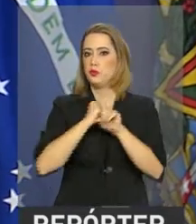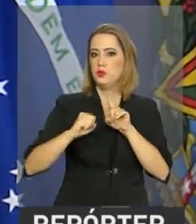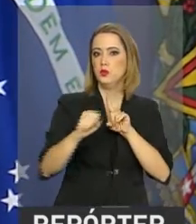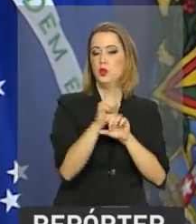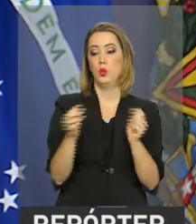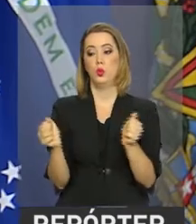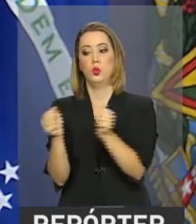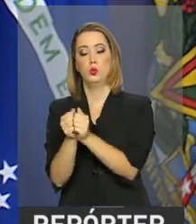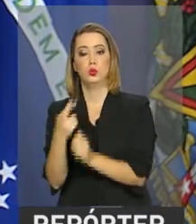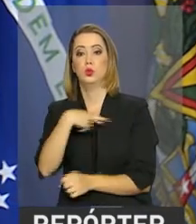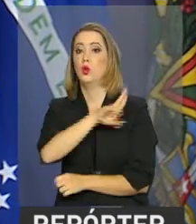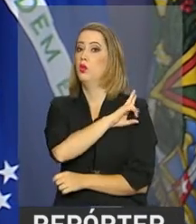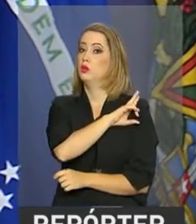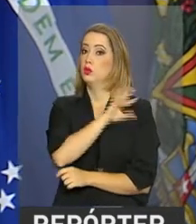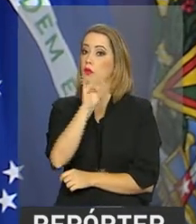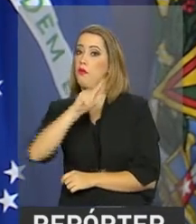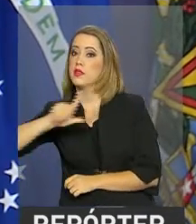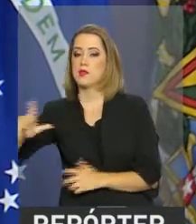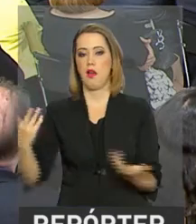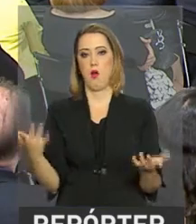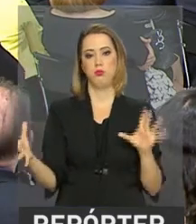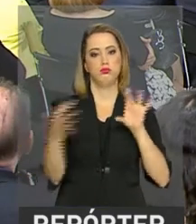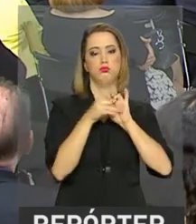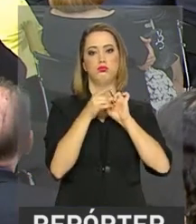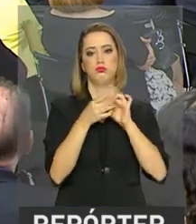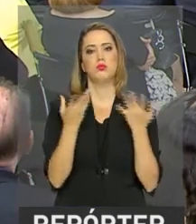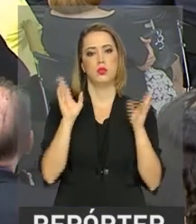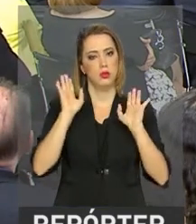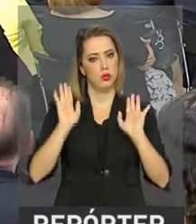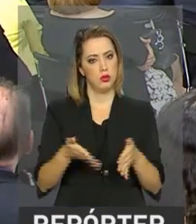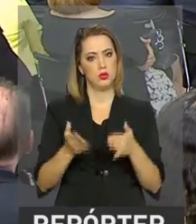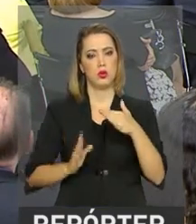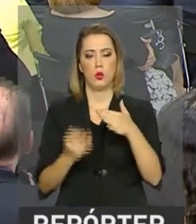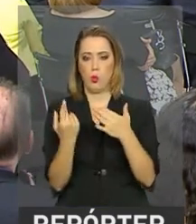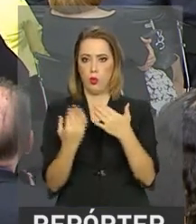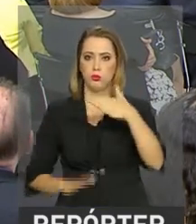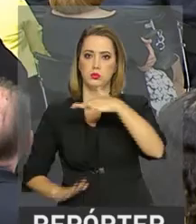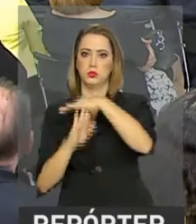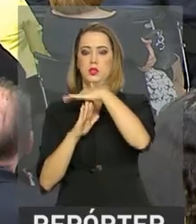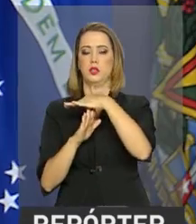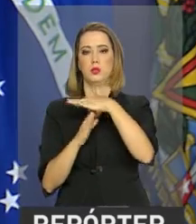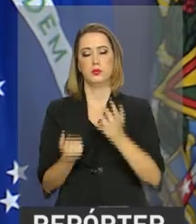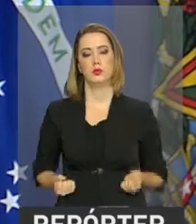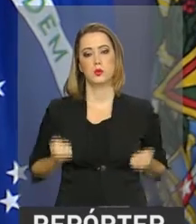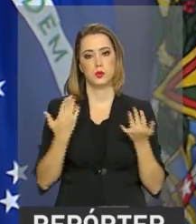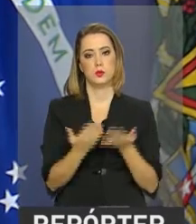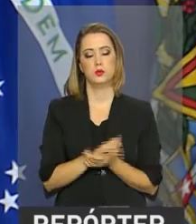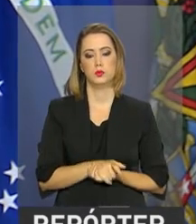investimentos em educação com responsabilidade fiscal como estabelecer um teto para o aumento dos gastos públicos o